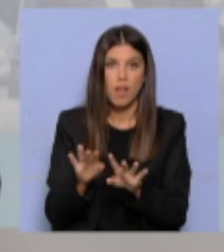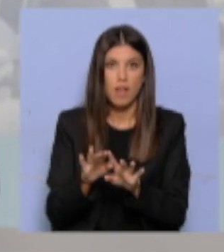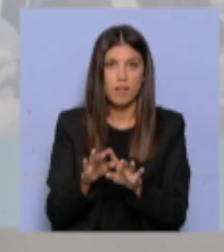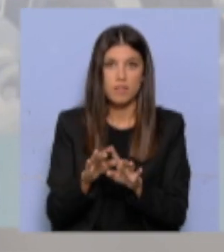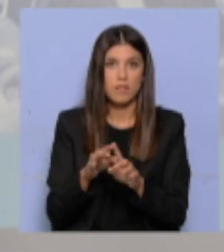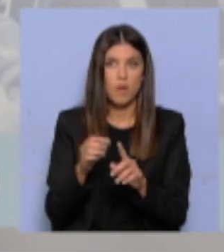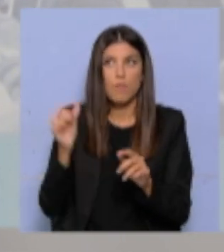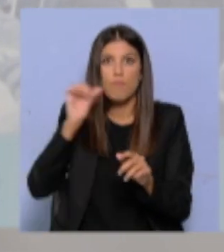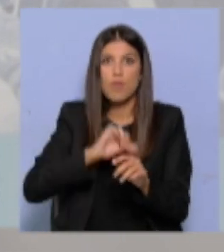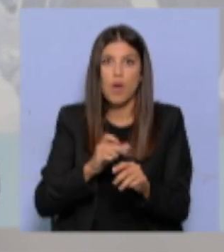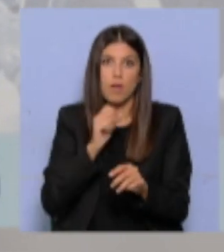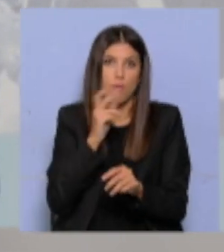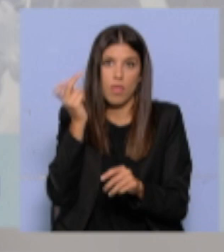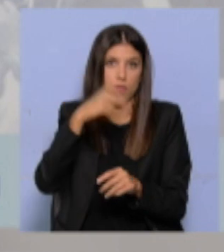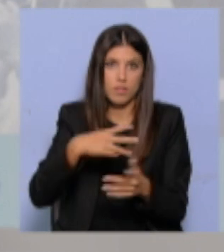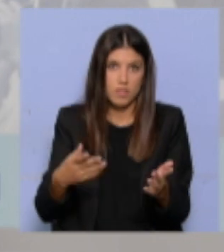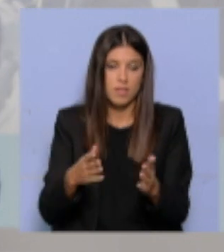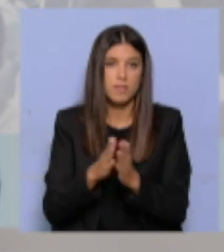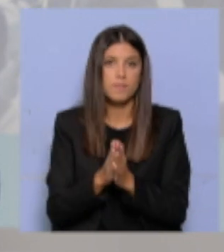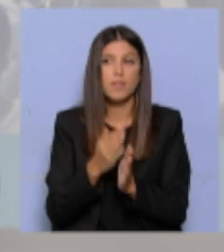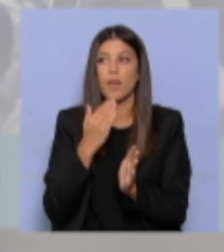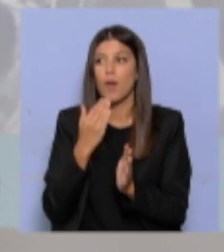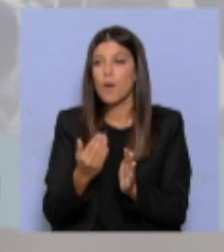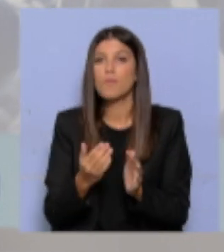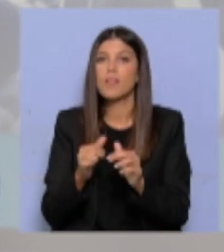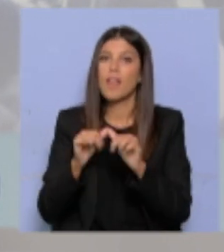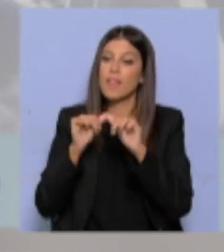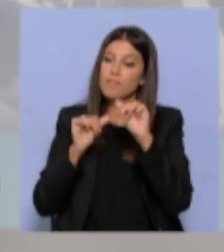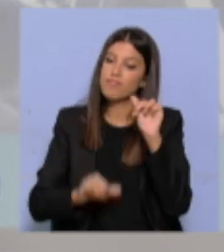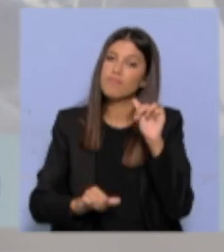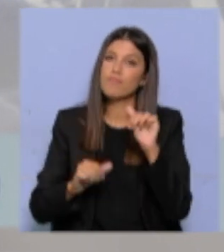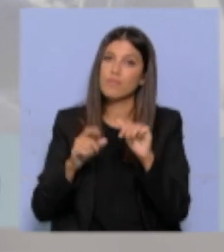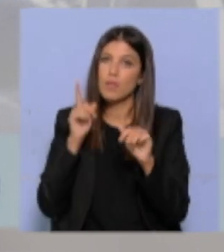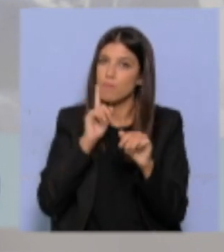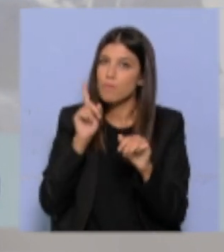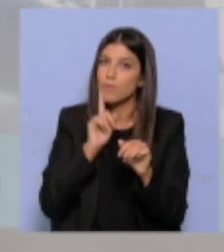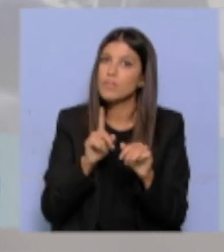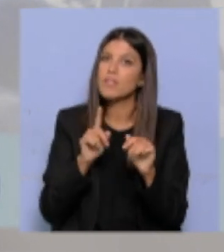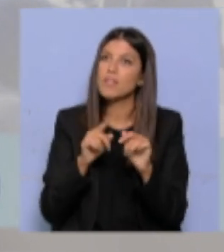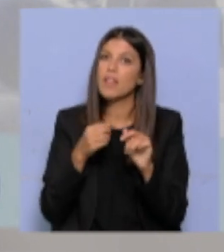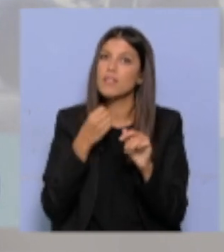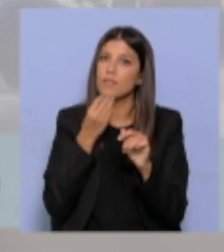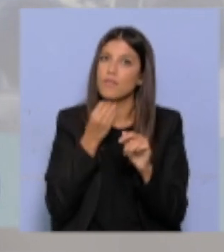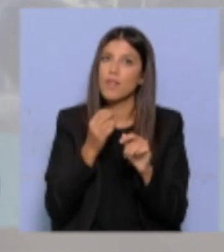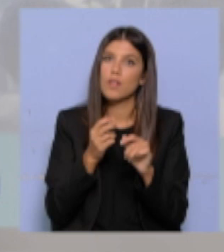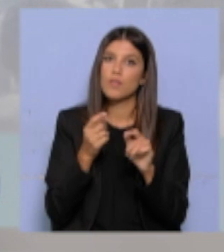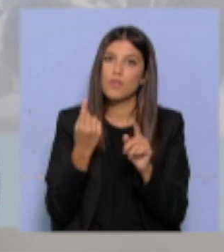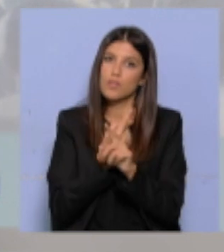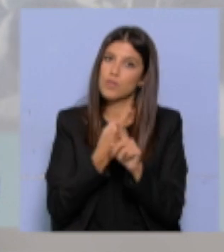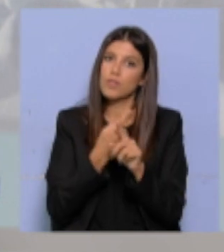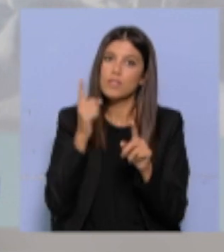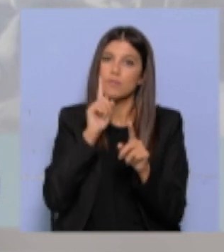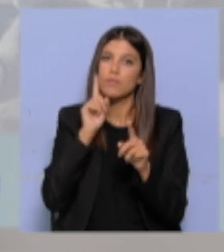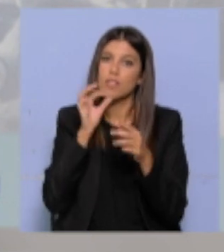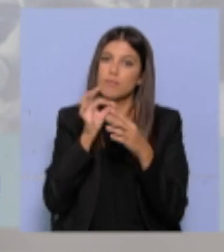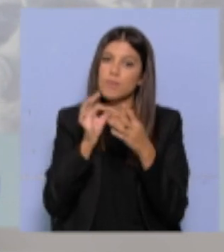bem, Padre Adelino Nascense, muito obrigado por esta reflexão muito importante, que foi aos pontos essenciais do desafio missionário hoje em